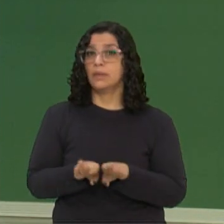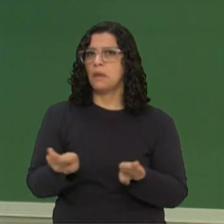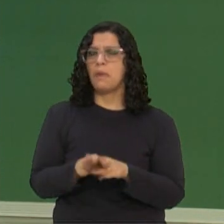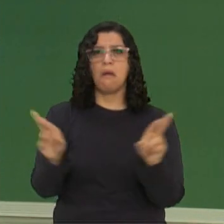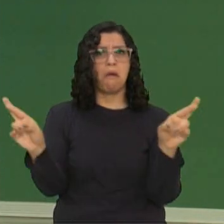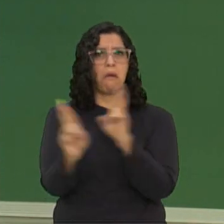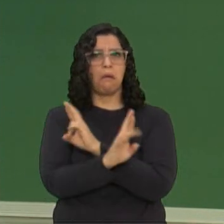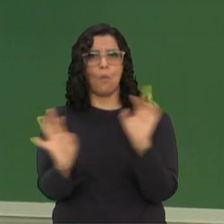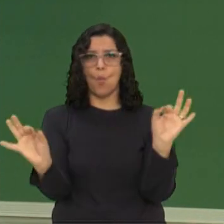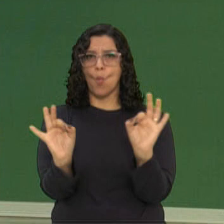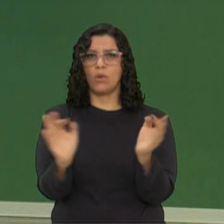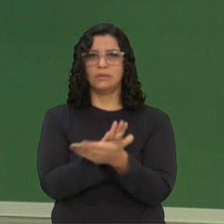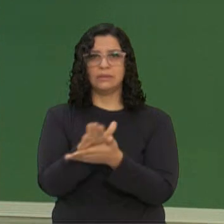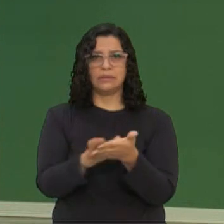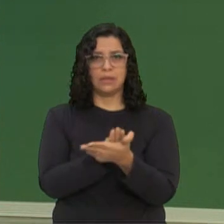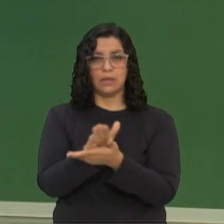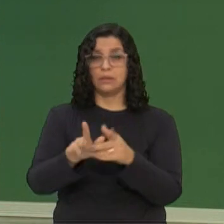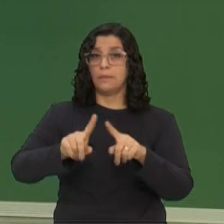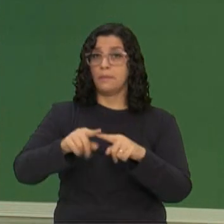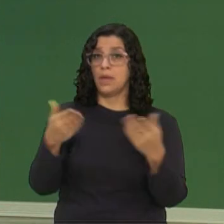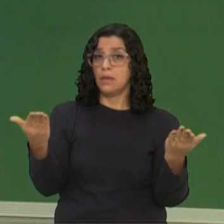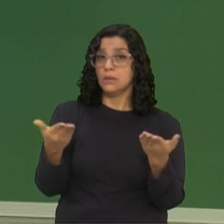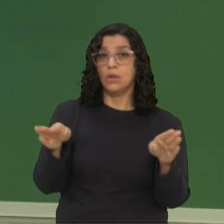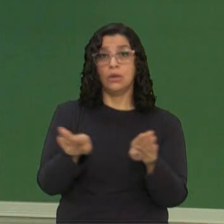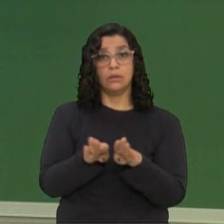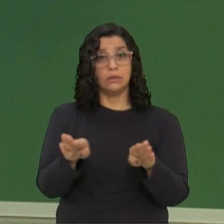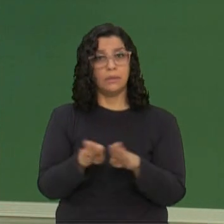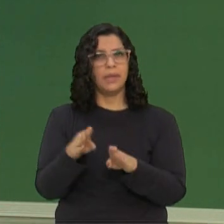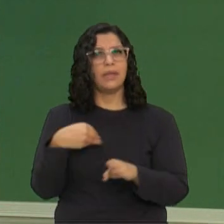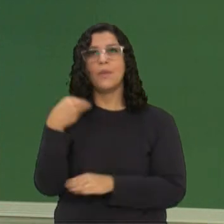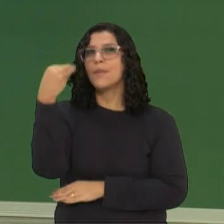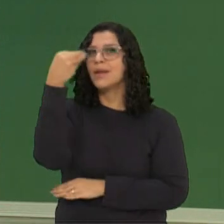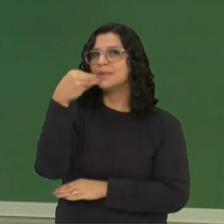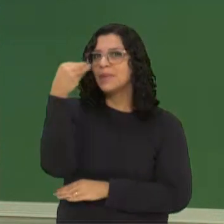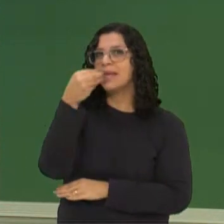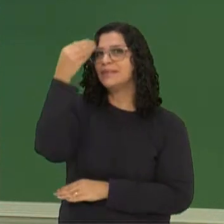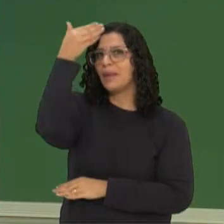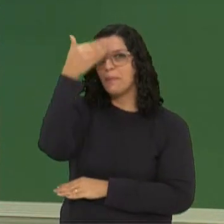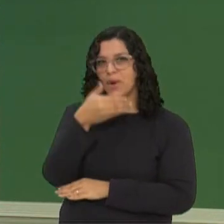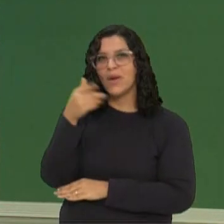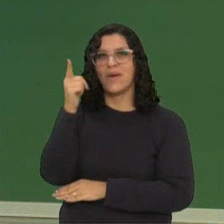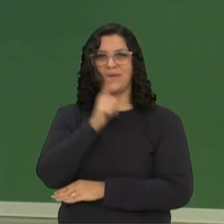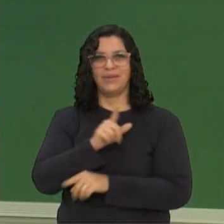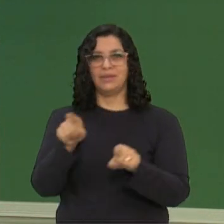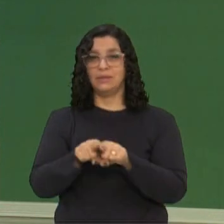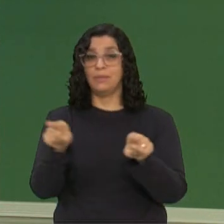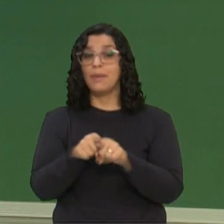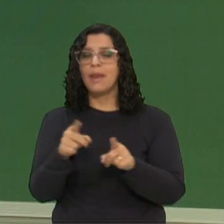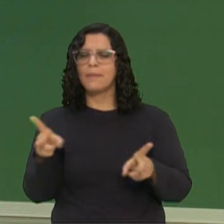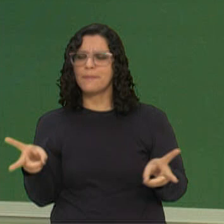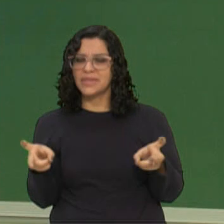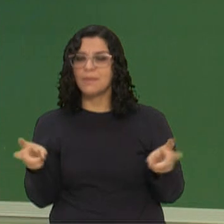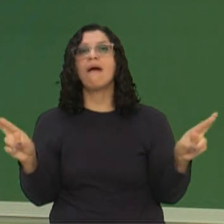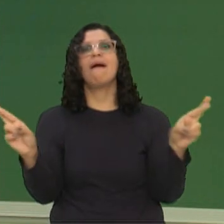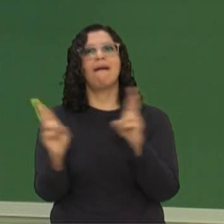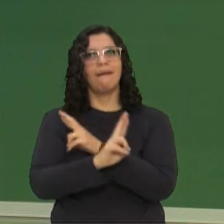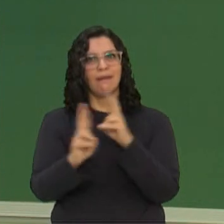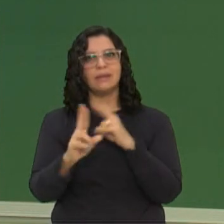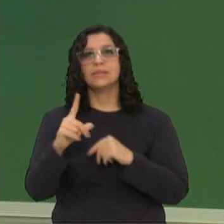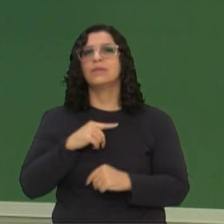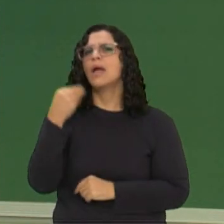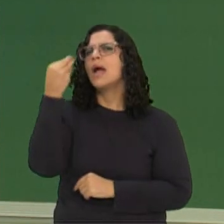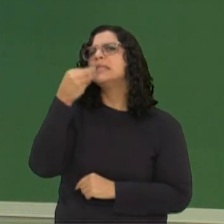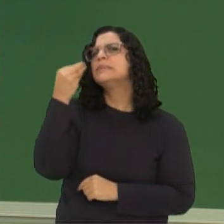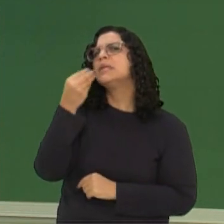qualquer relação entre si. No entanto, bastou um experimento para provar que esses fenômenos estavam interligados. O experimento em questão